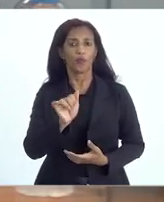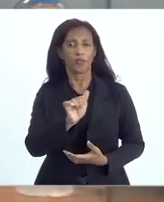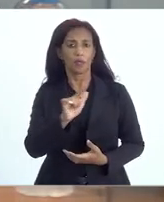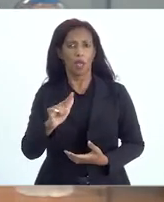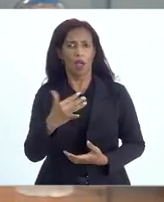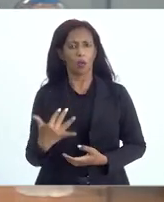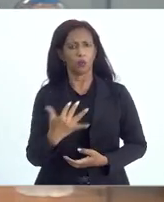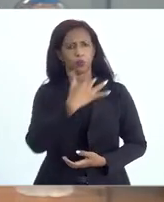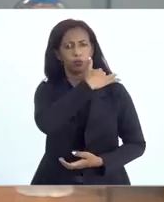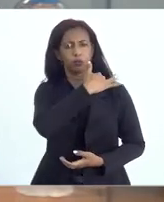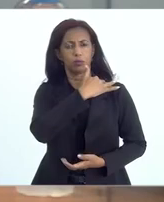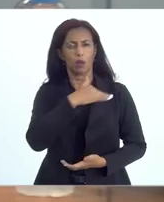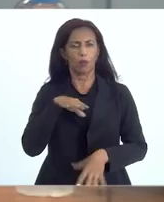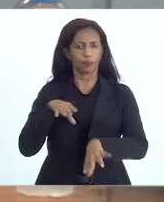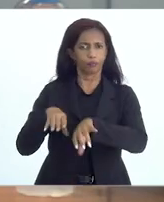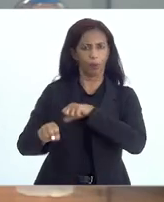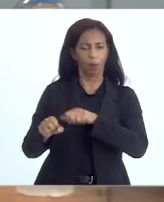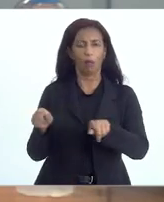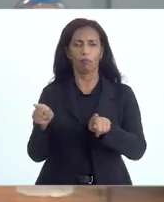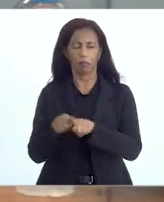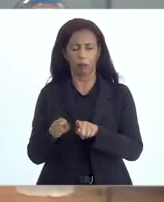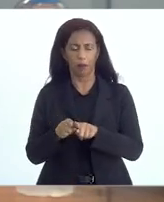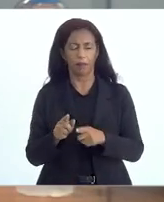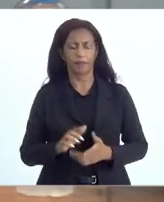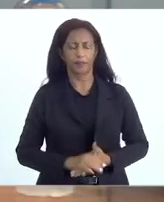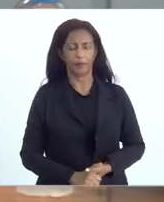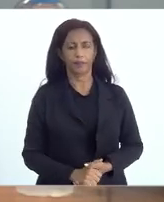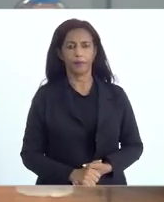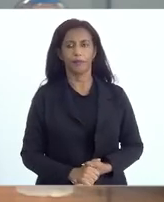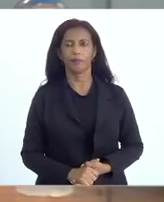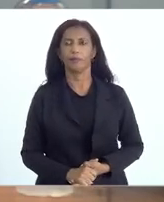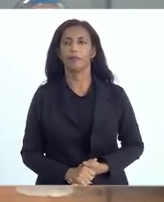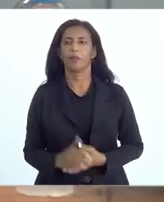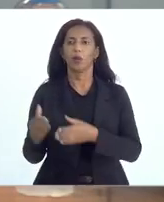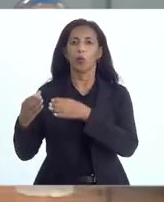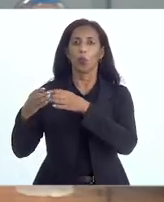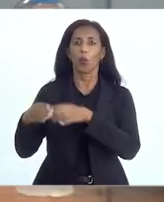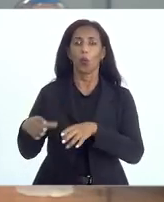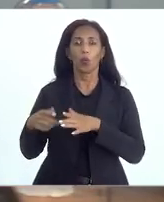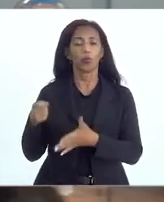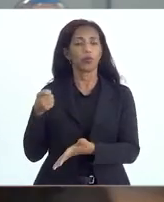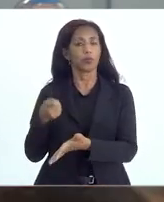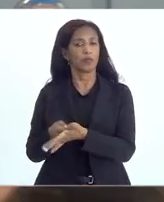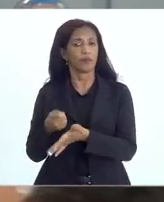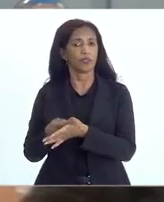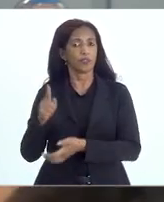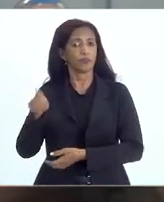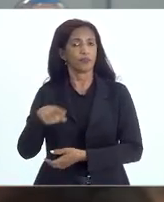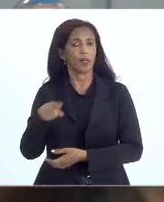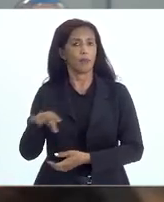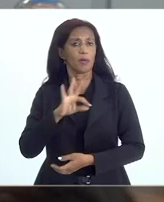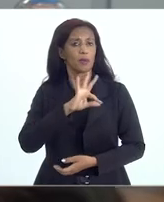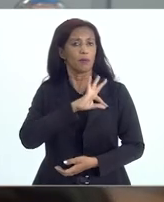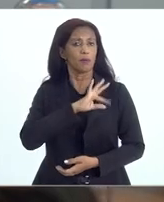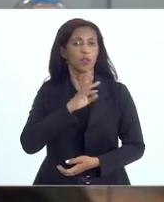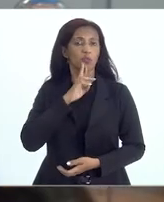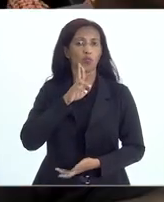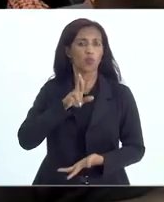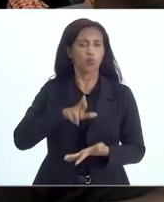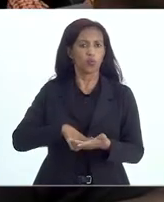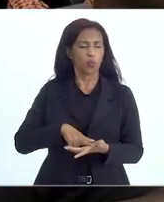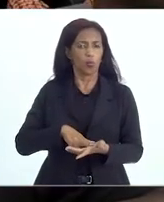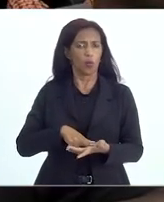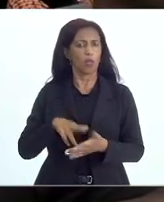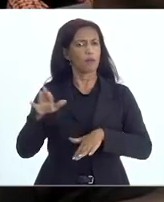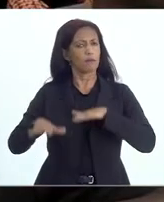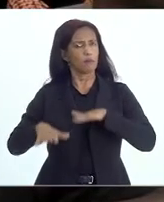é tão fim de poder abordar isso também é um concurso está vigente pela suspensão mas é a polícia militar não reconhece